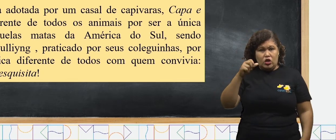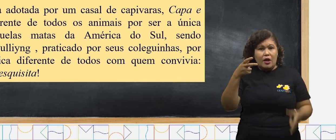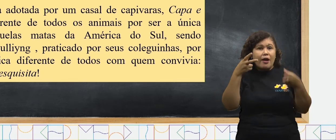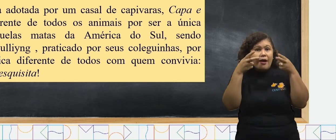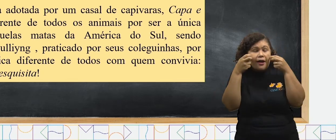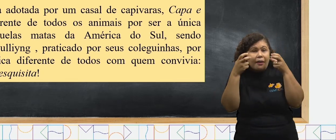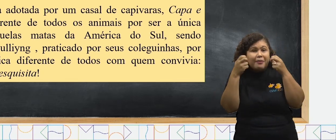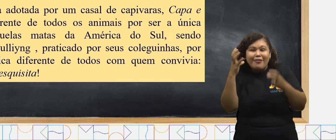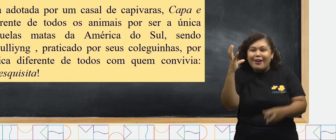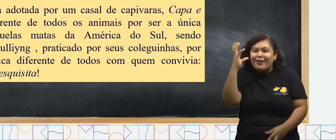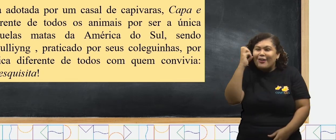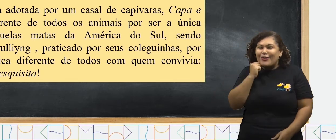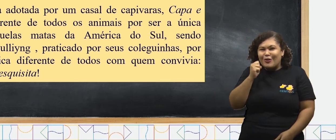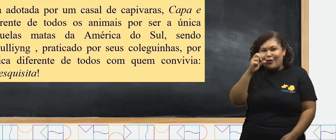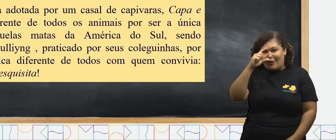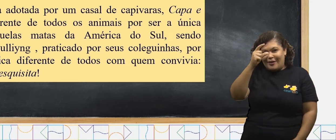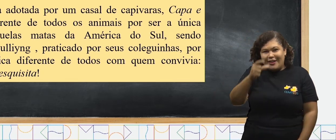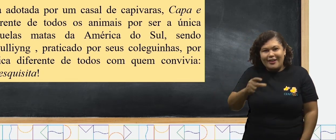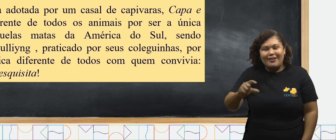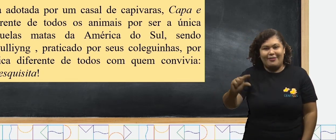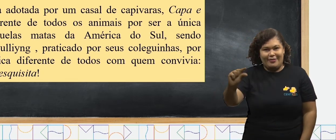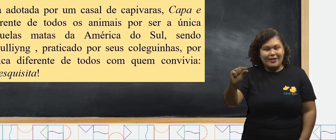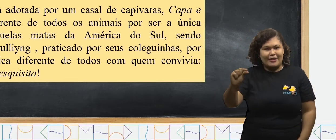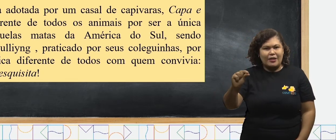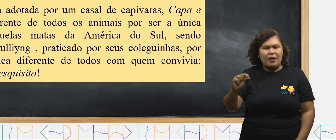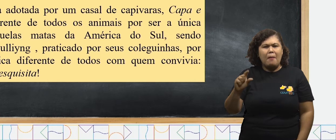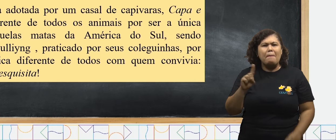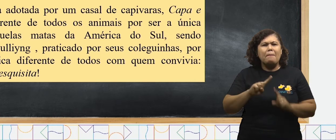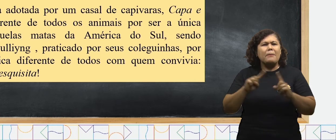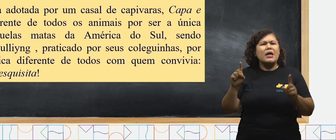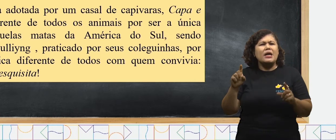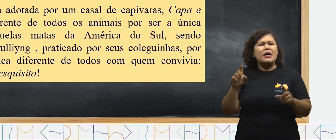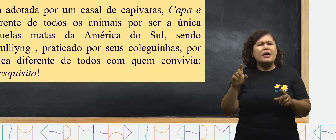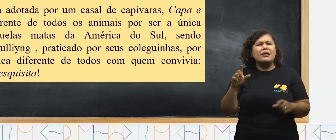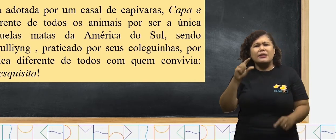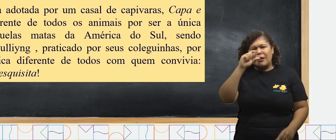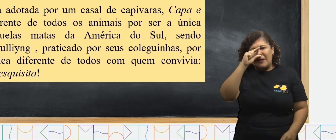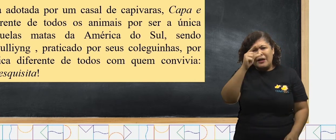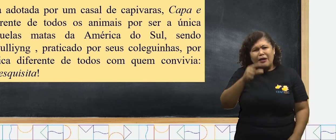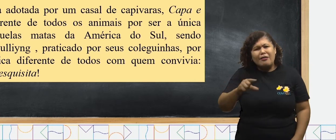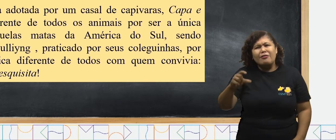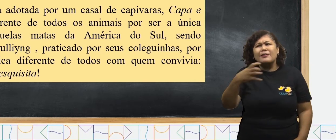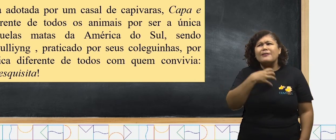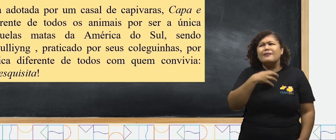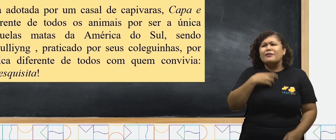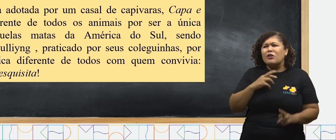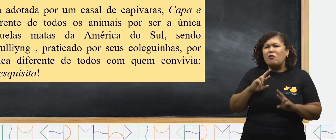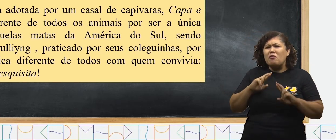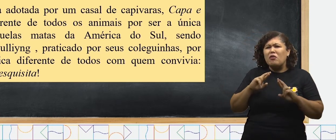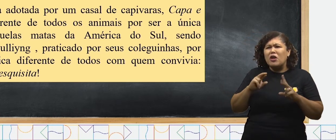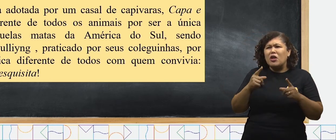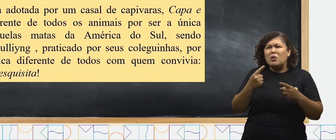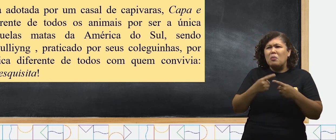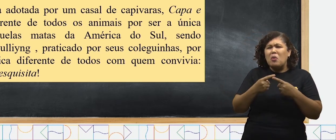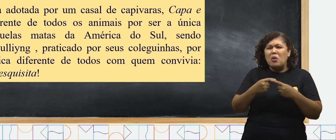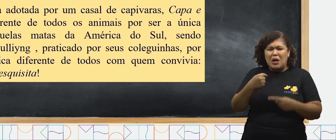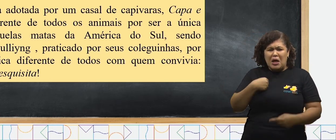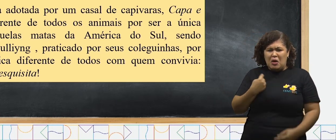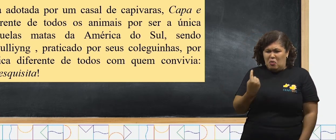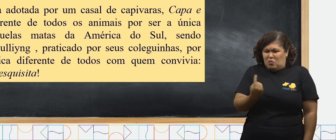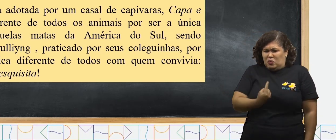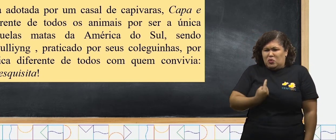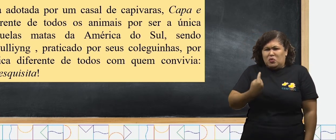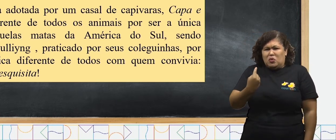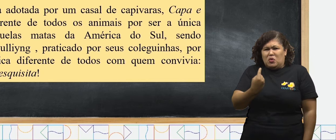de capivaras, Capa e Capeiro, que se sente diferente de todos os animais por ser a única